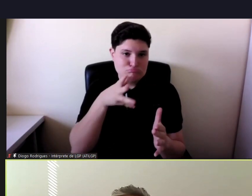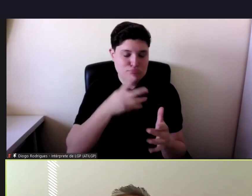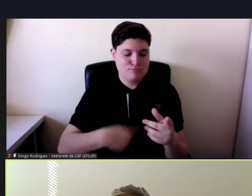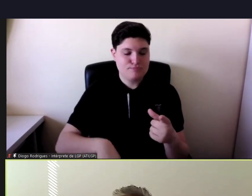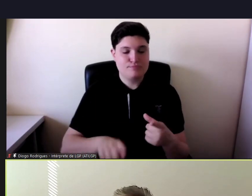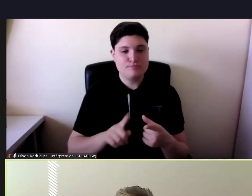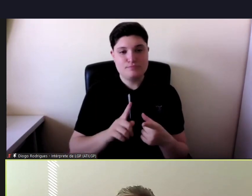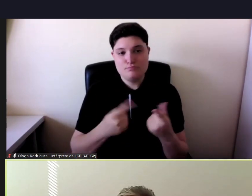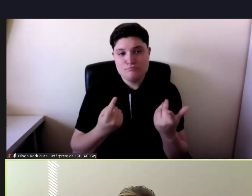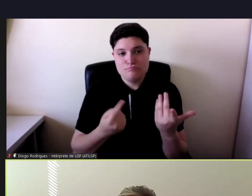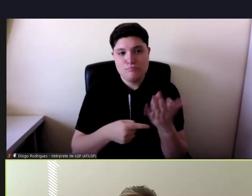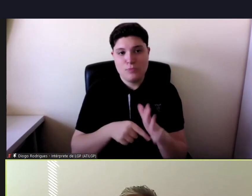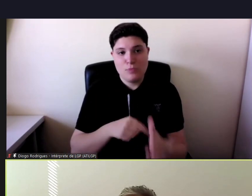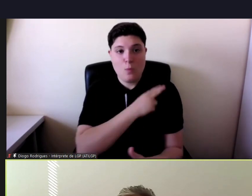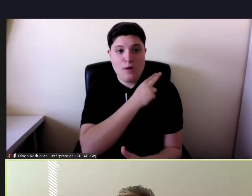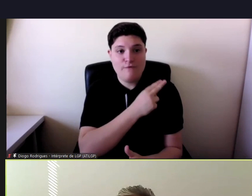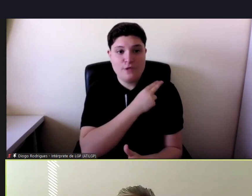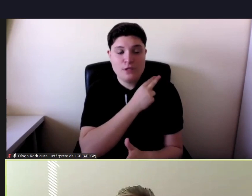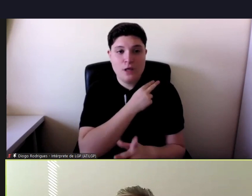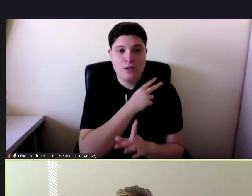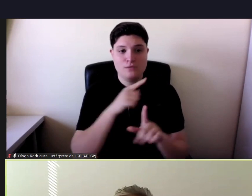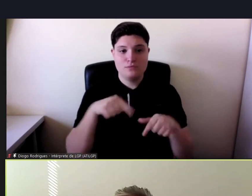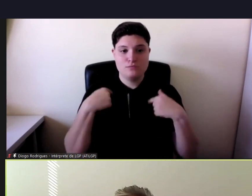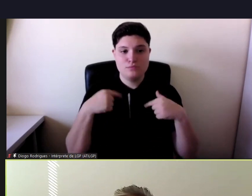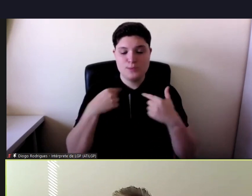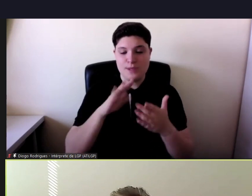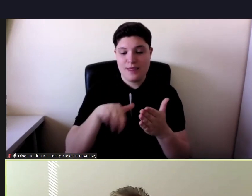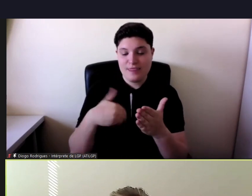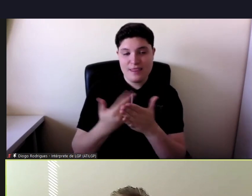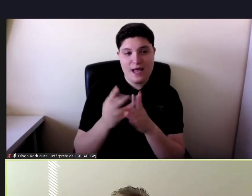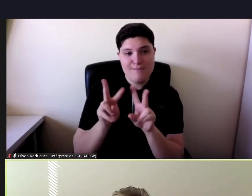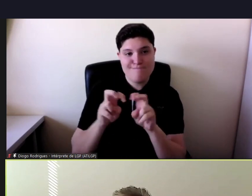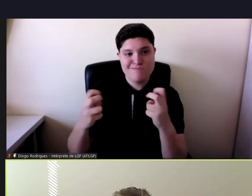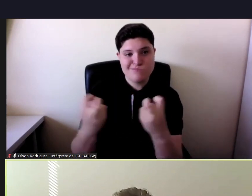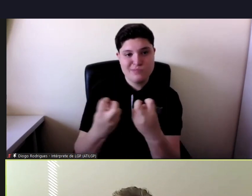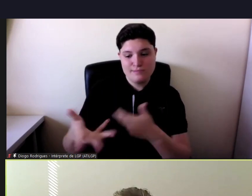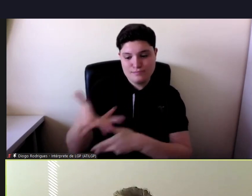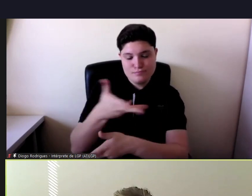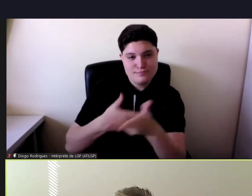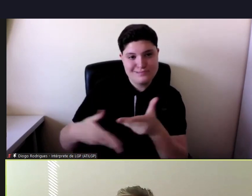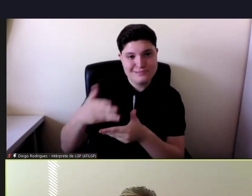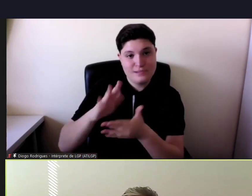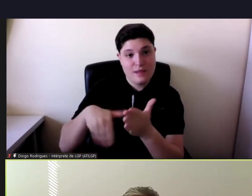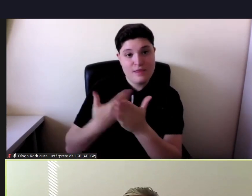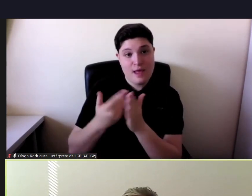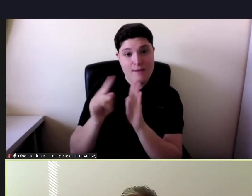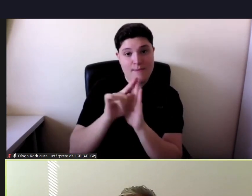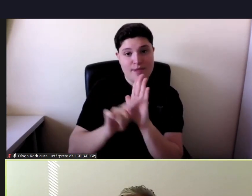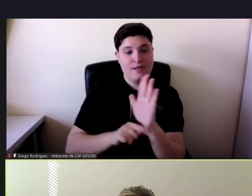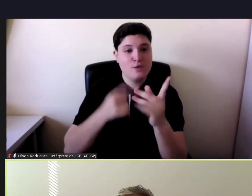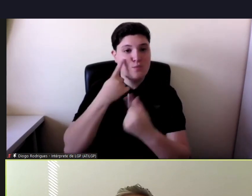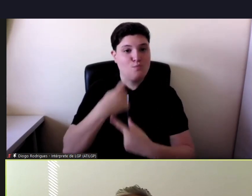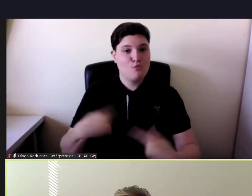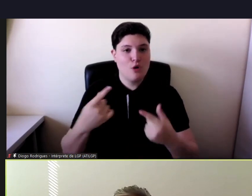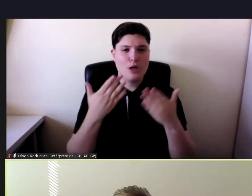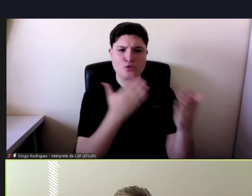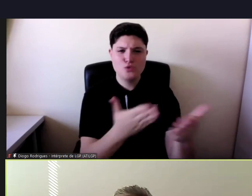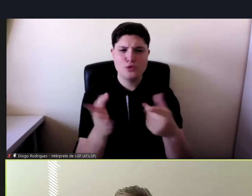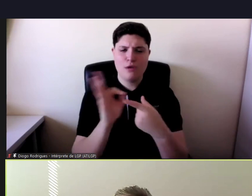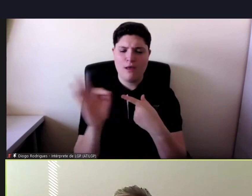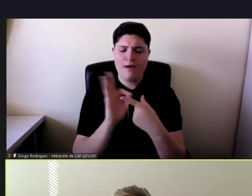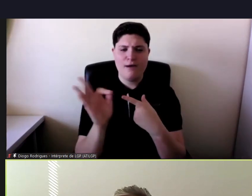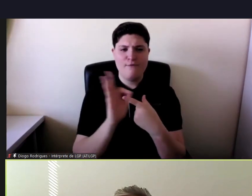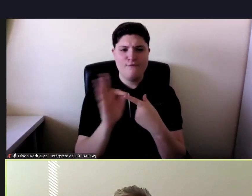As próprias universidades, elas são polos de discussão que alimentam também as políticas públicas e ajudam a definir